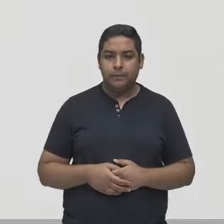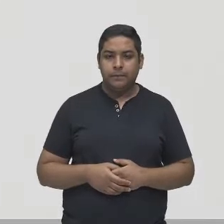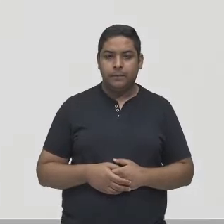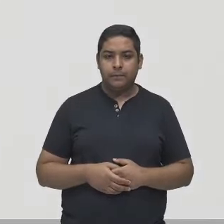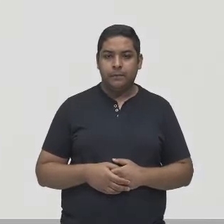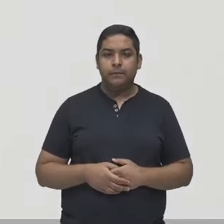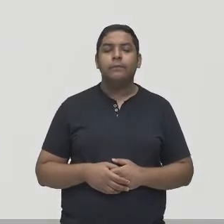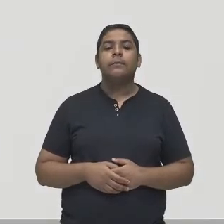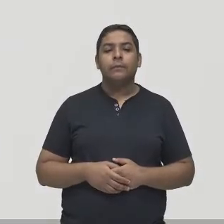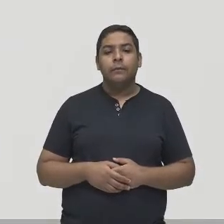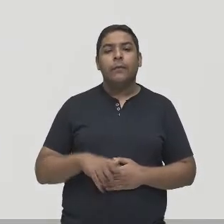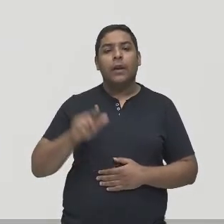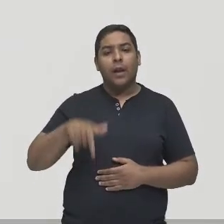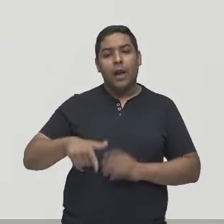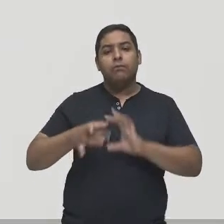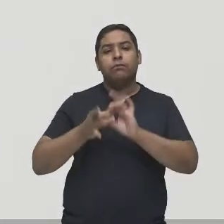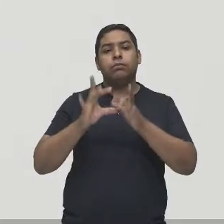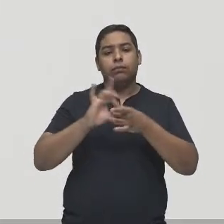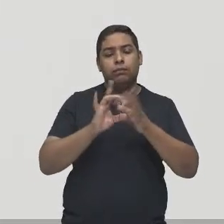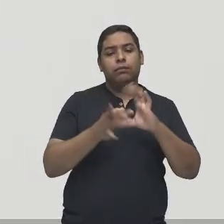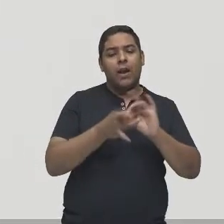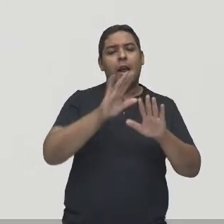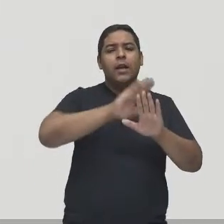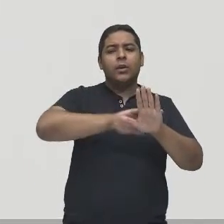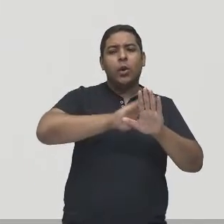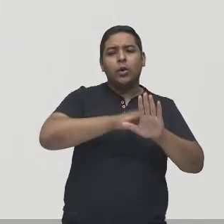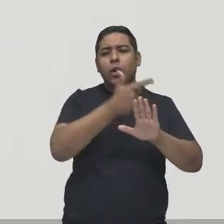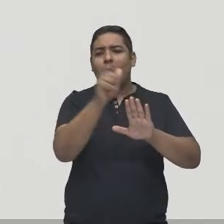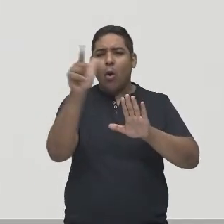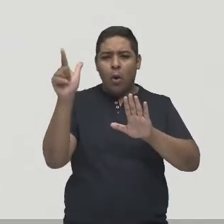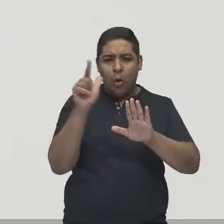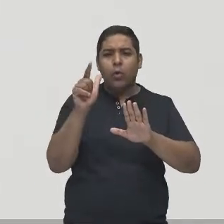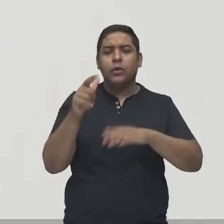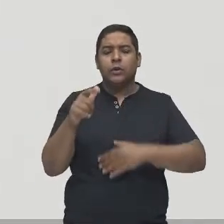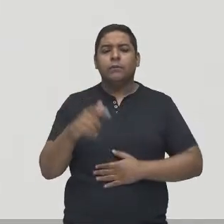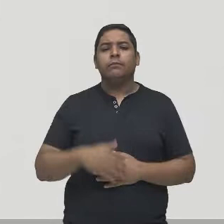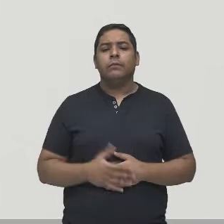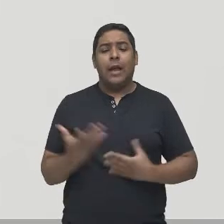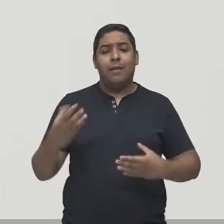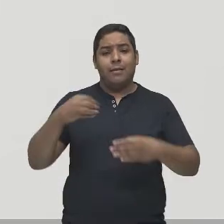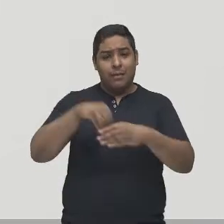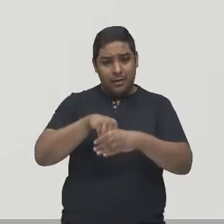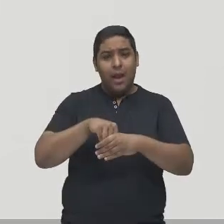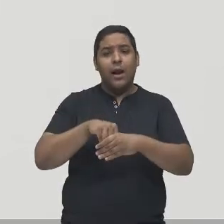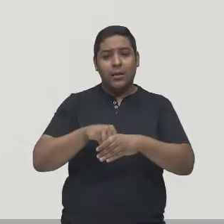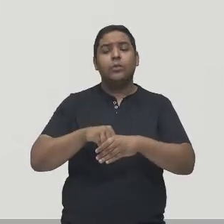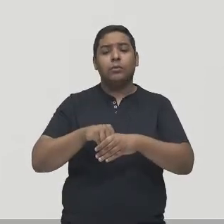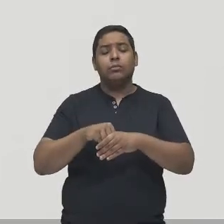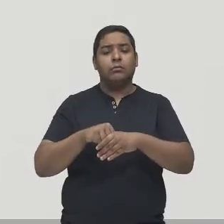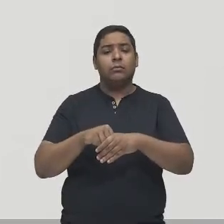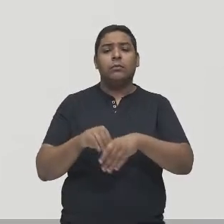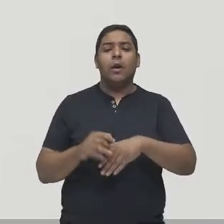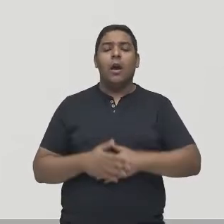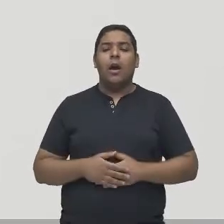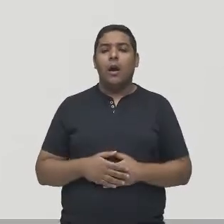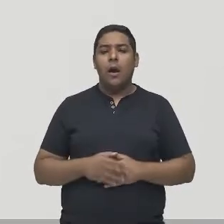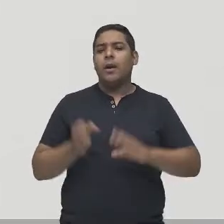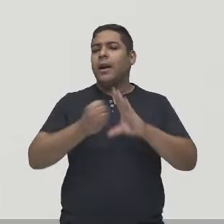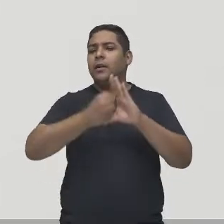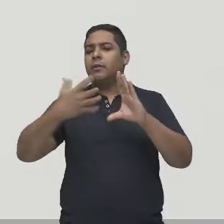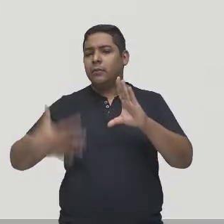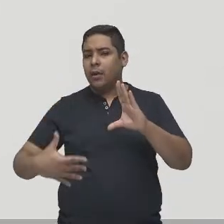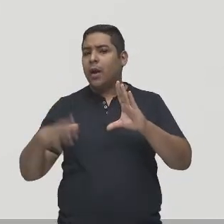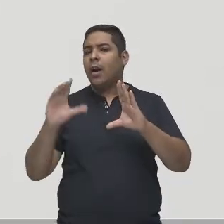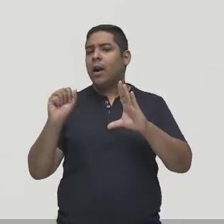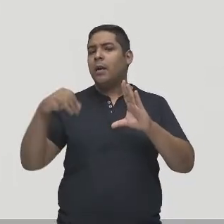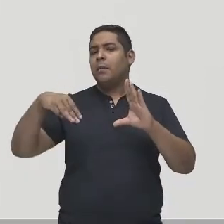política complexa que parasita outras ideologias, possui muitas tensões internas e contradições e possui um aspecto